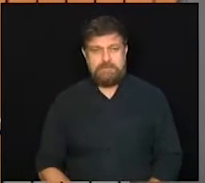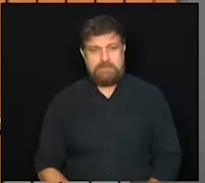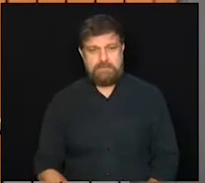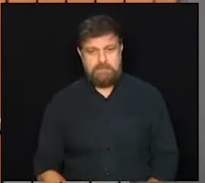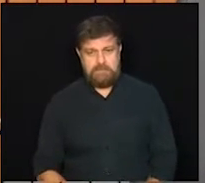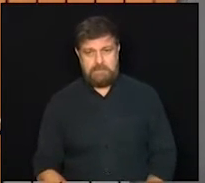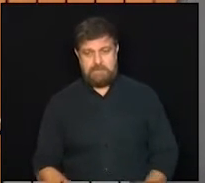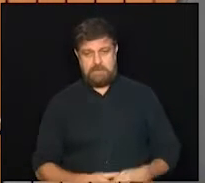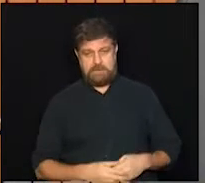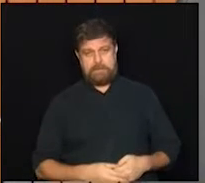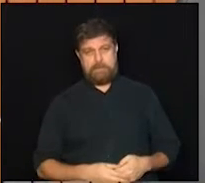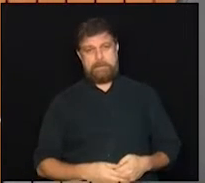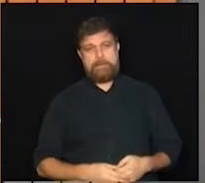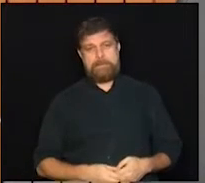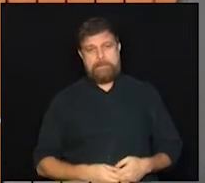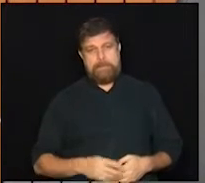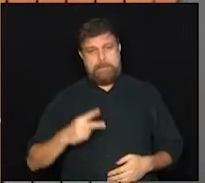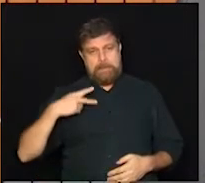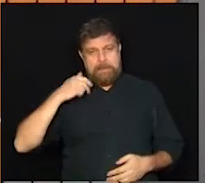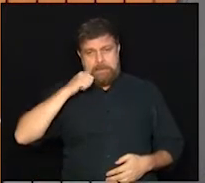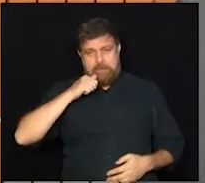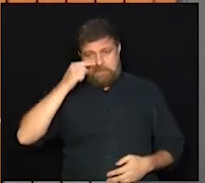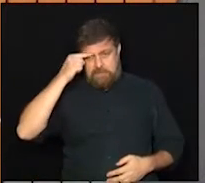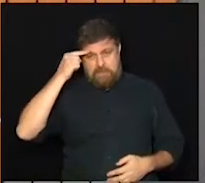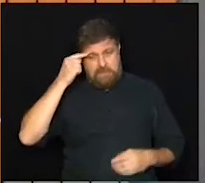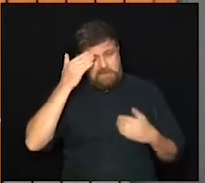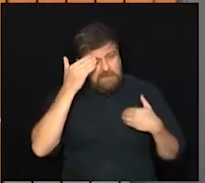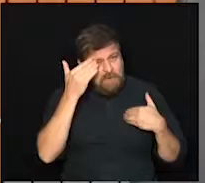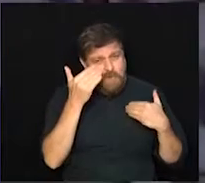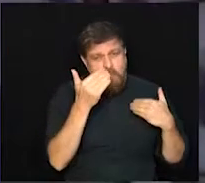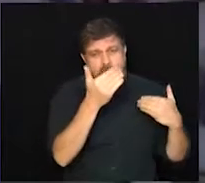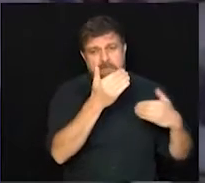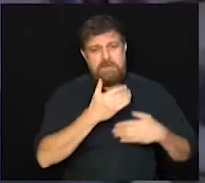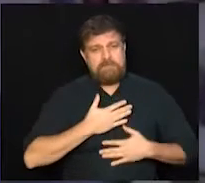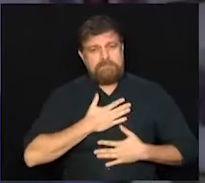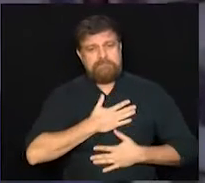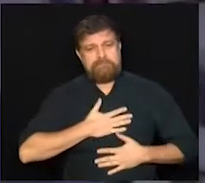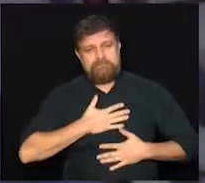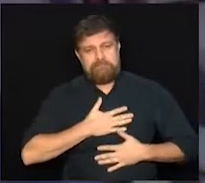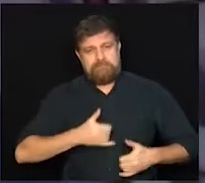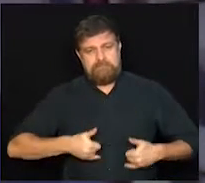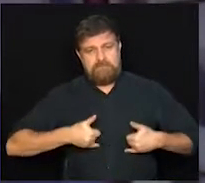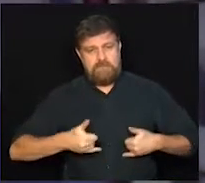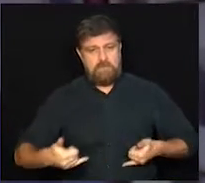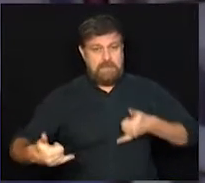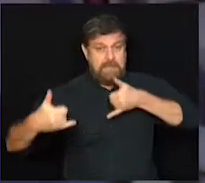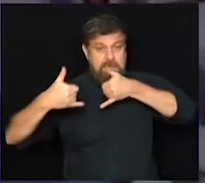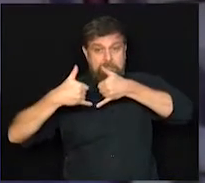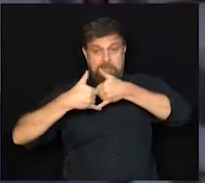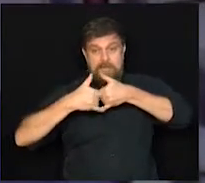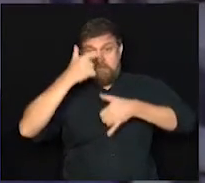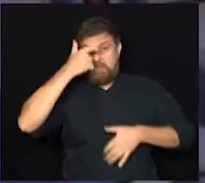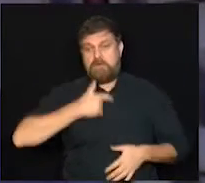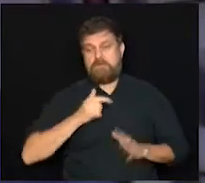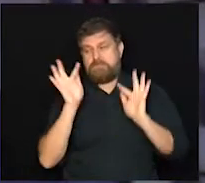Obrigado, vereadora Paola Miguel. É uma honra. Quando a Paola me ligou, eu fiquei muito